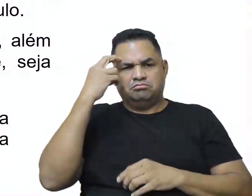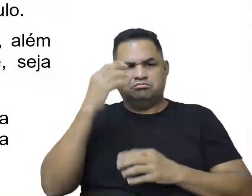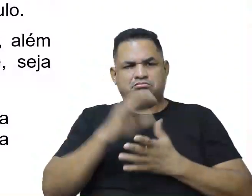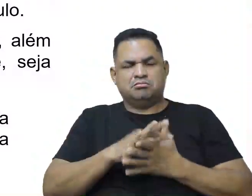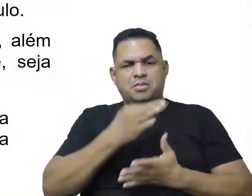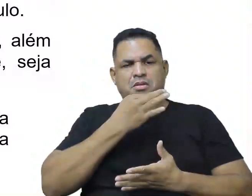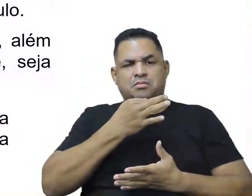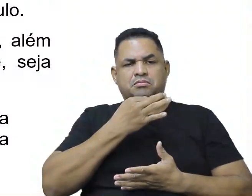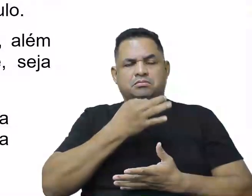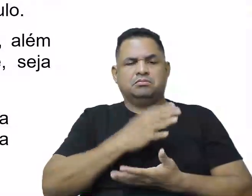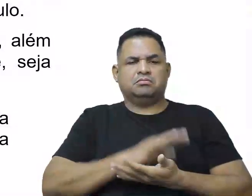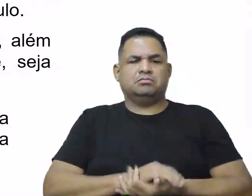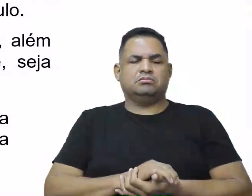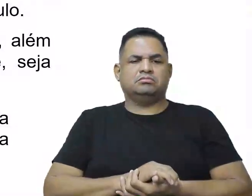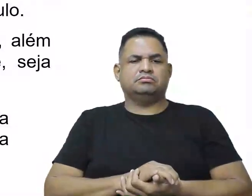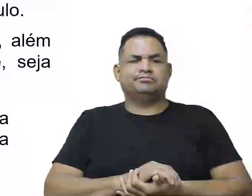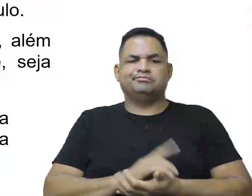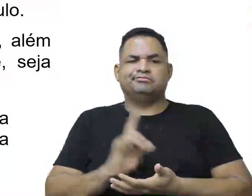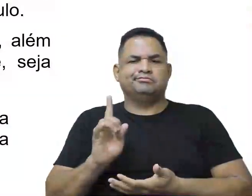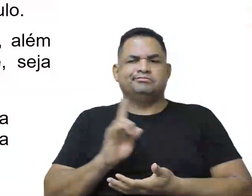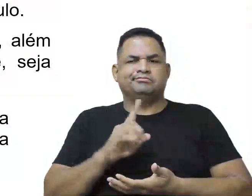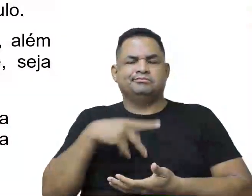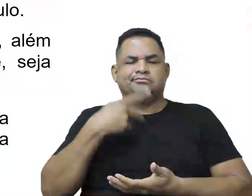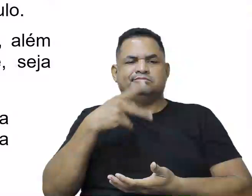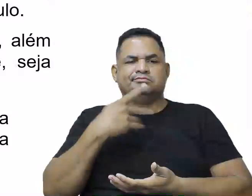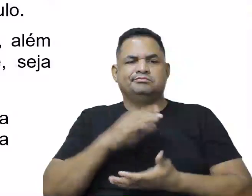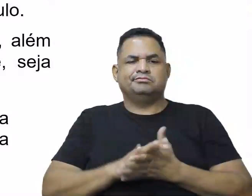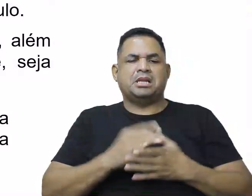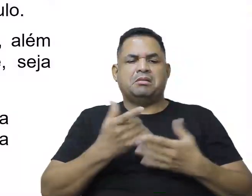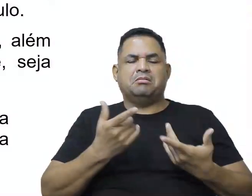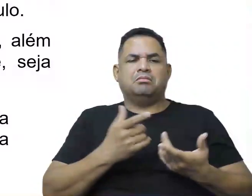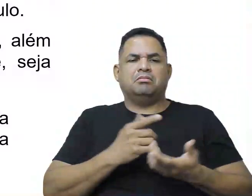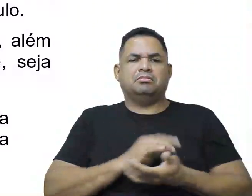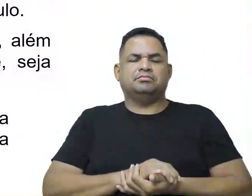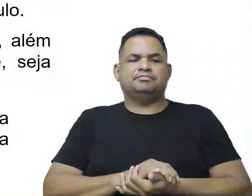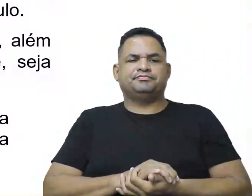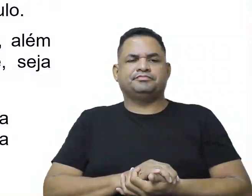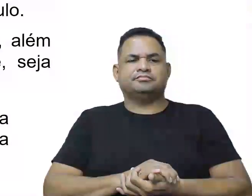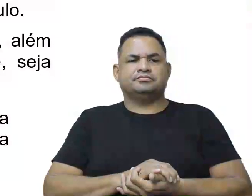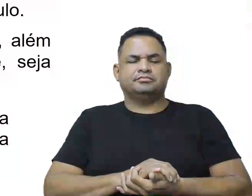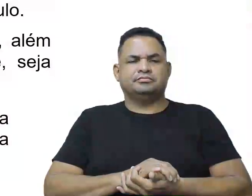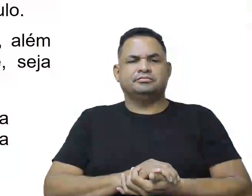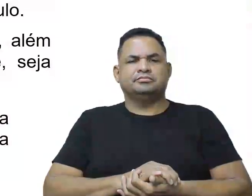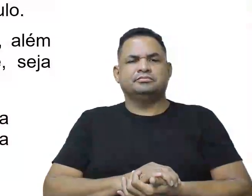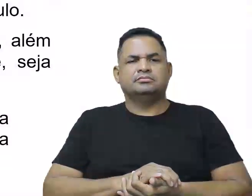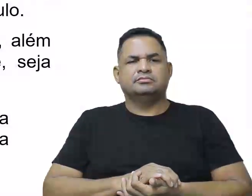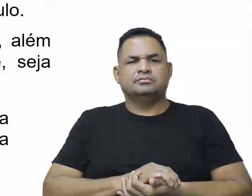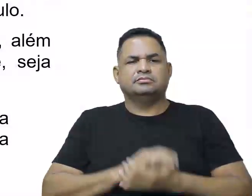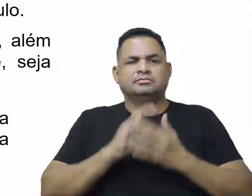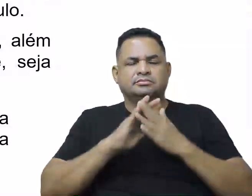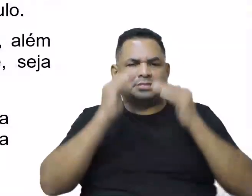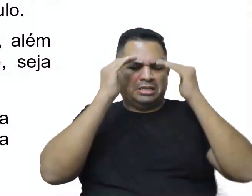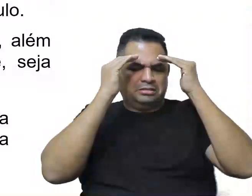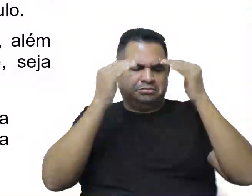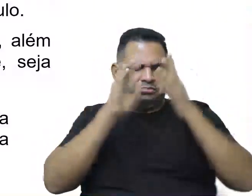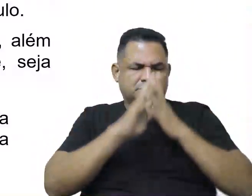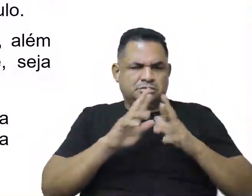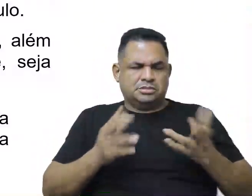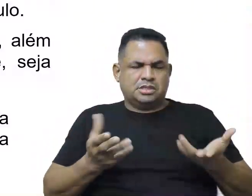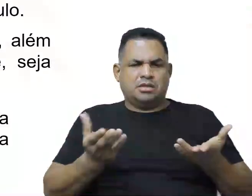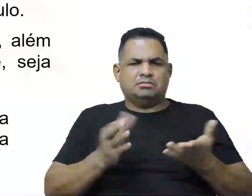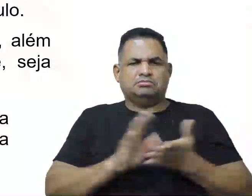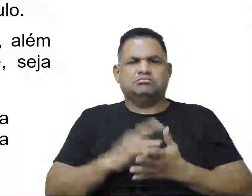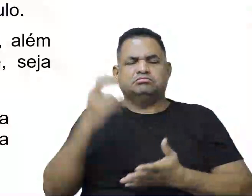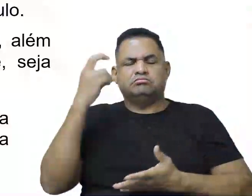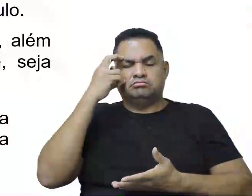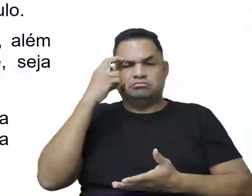uma crítica ele tá fazendo uma crítica mas ele não tá afirmando não que aumentou não respeitando as diferenças culturais Pelo